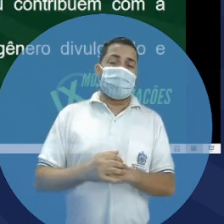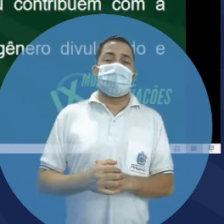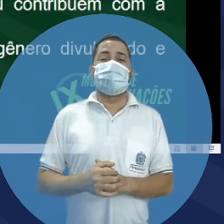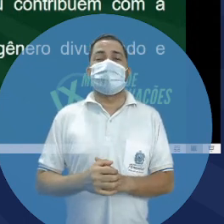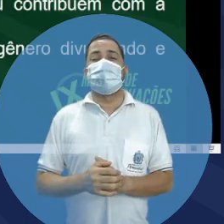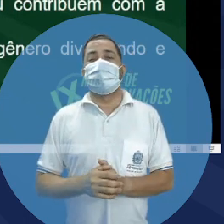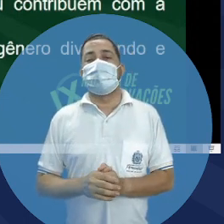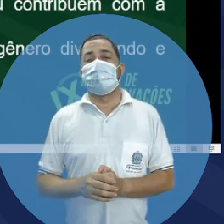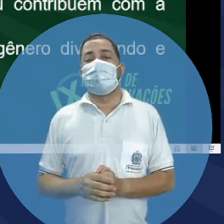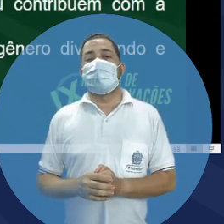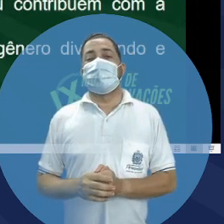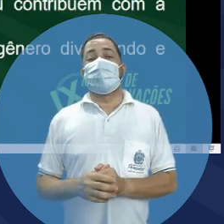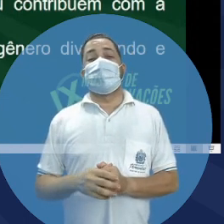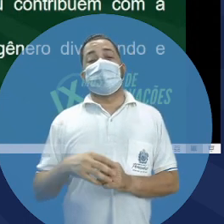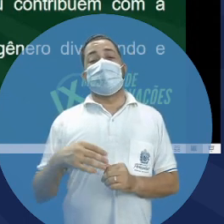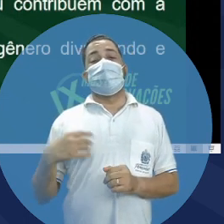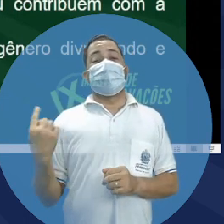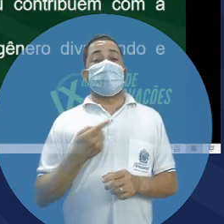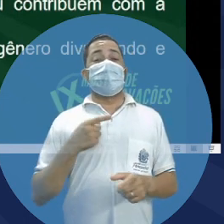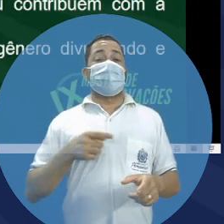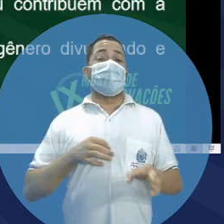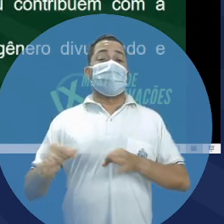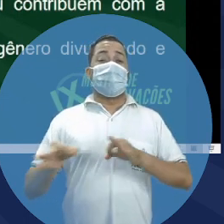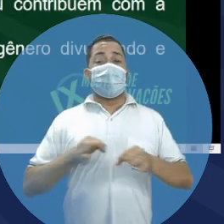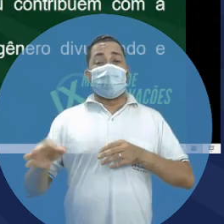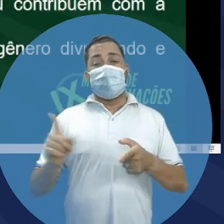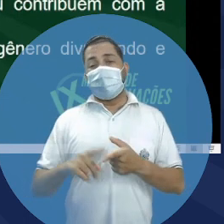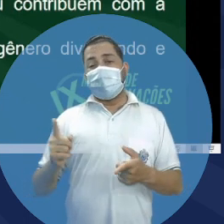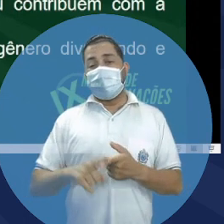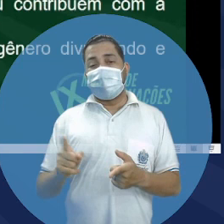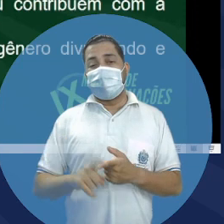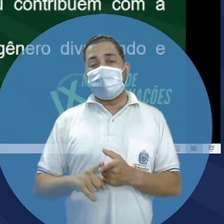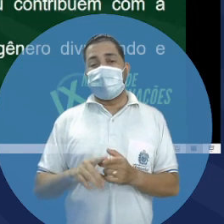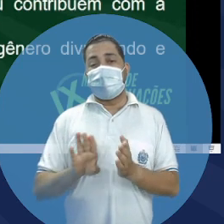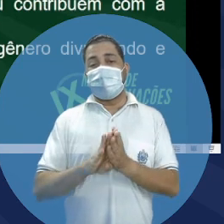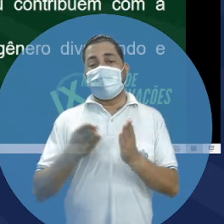A gente organiza também o acervo da biblioteca,